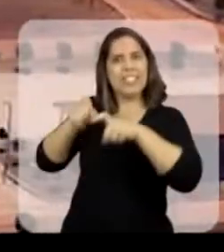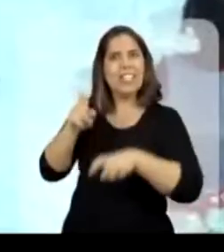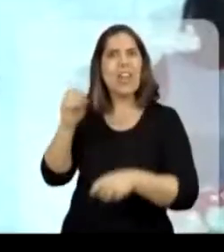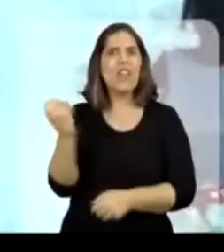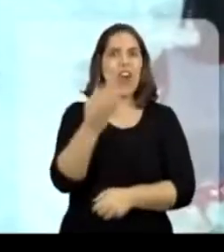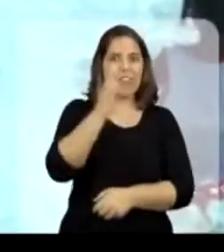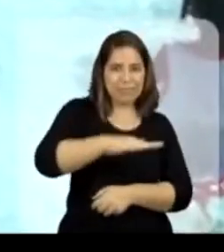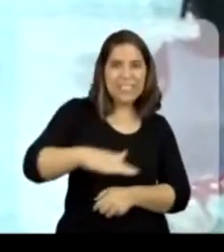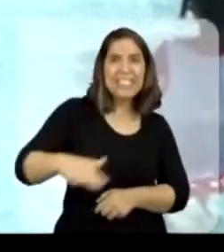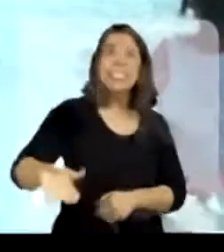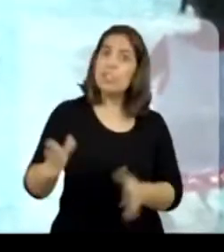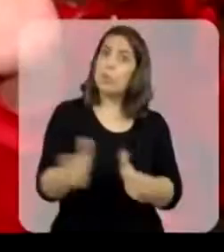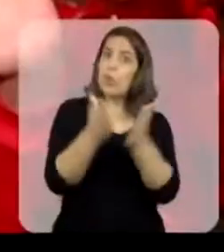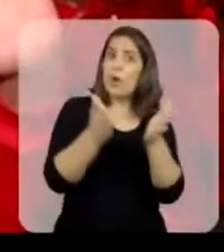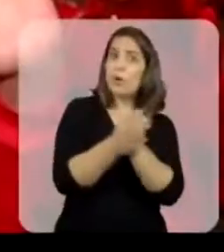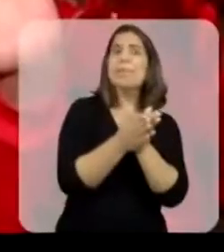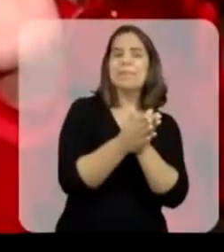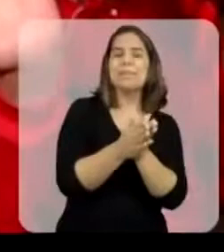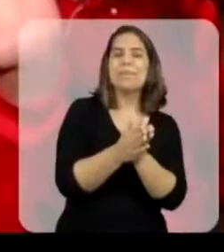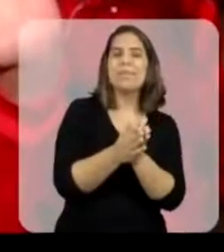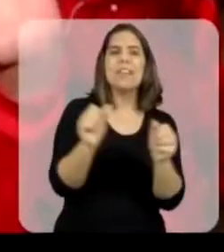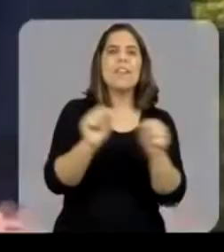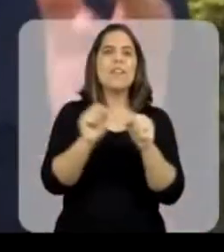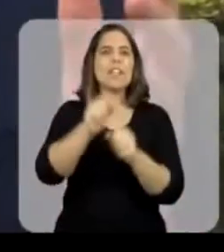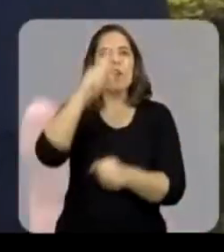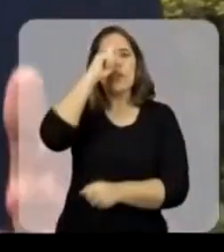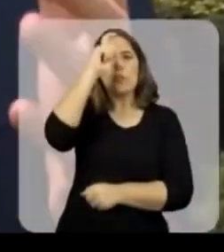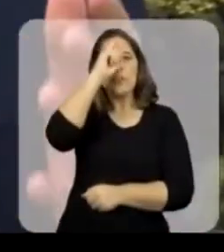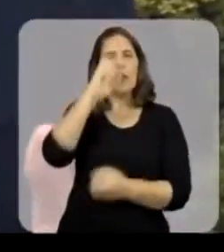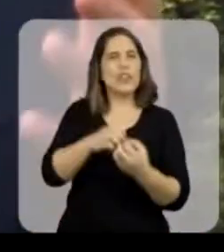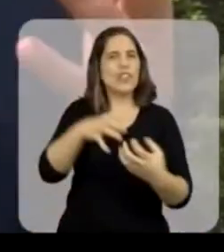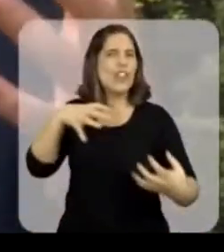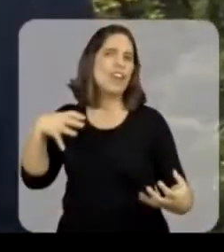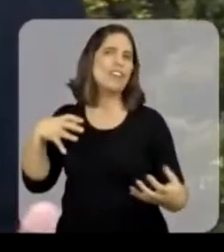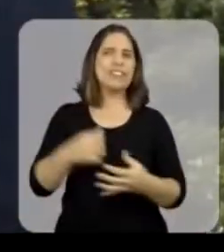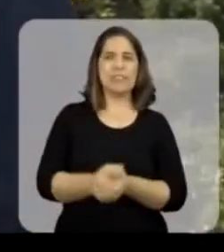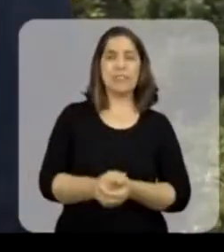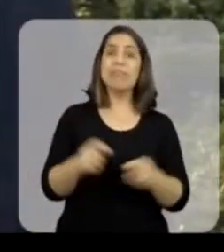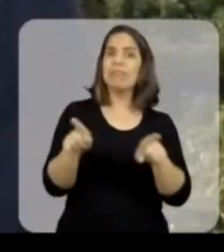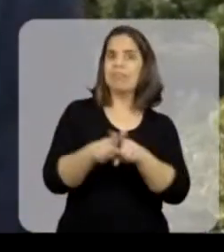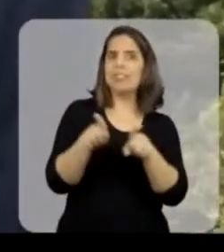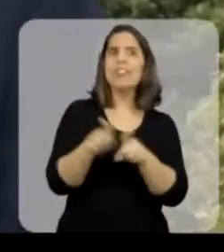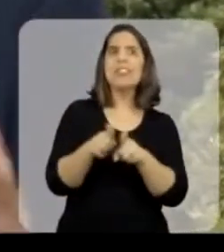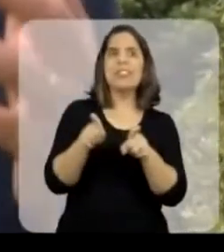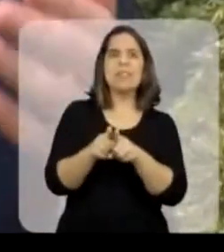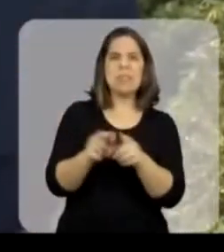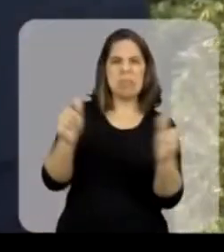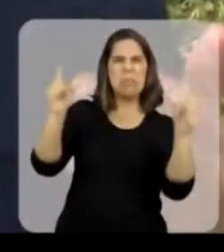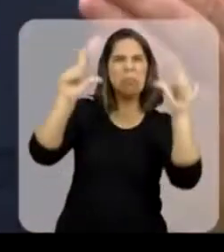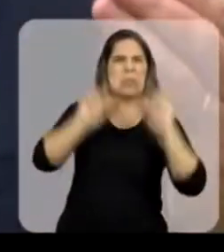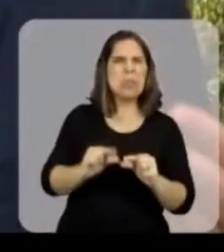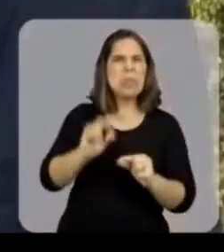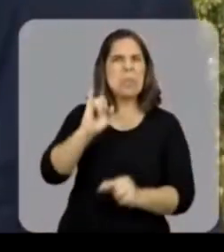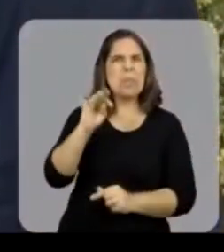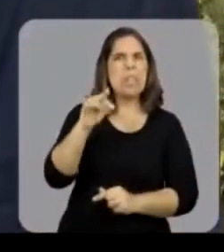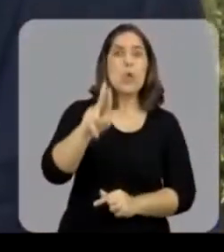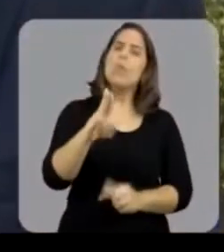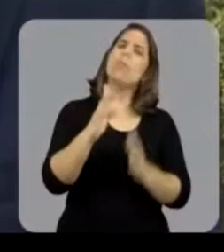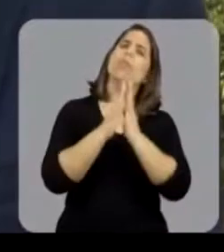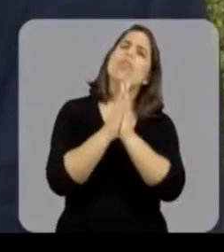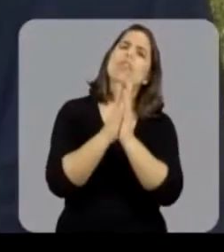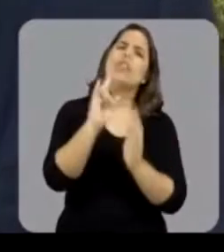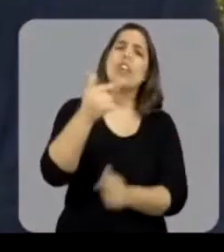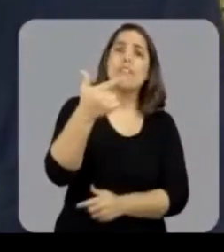a fazenda Nova Esperança para as crianças pobres na Zona Oeste, fazer o Hospital dos Idosos e também baixar o IPTU.